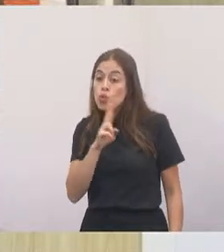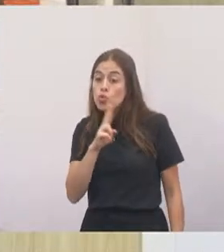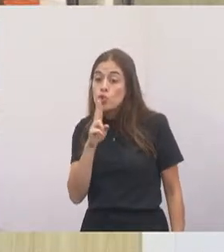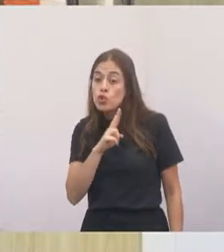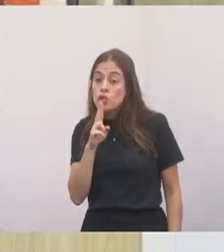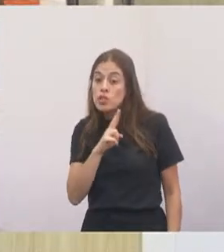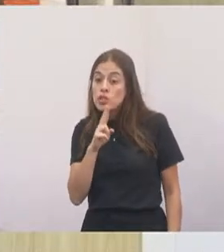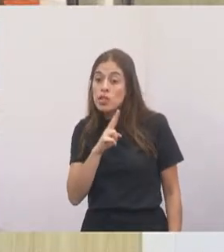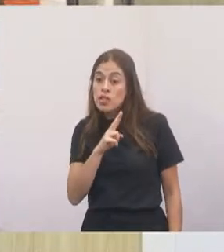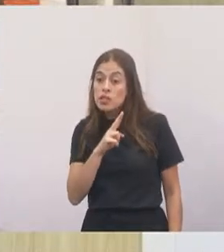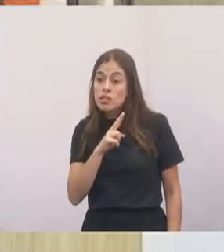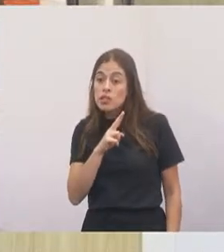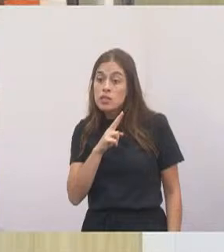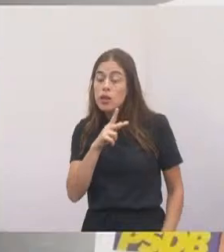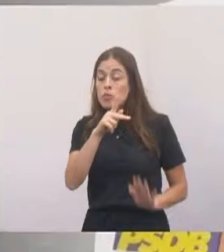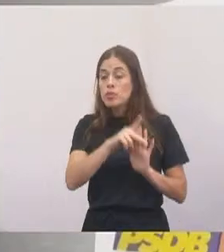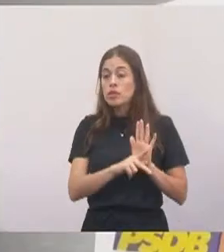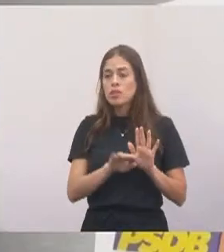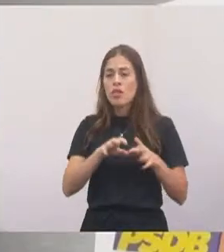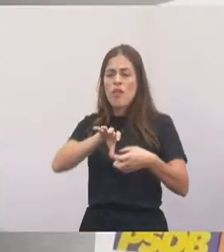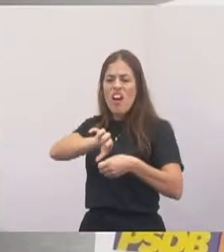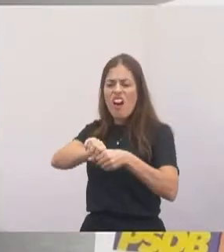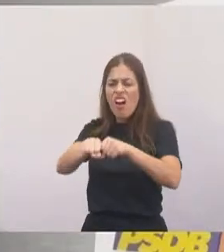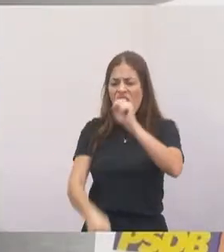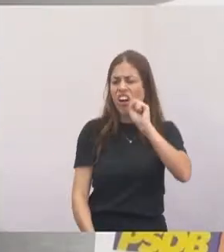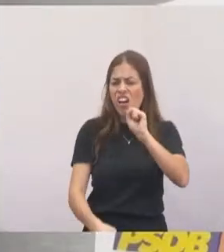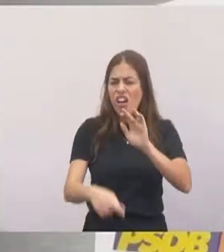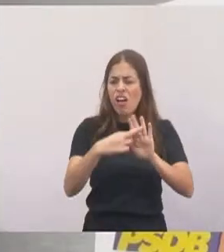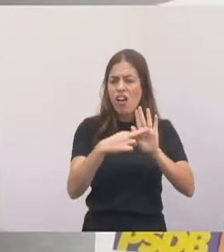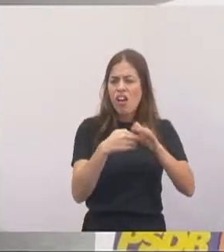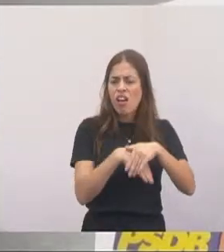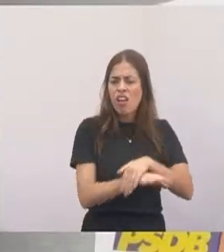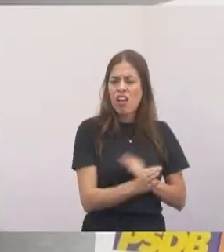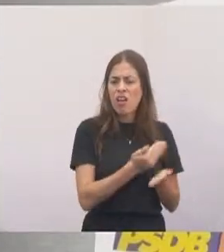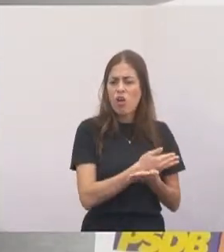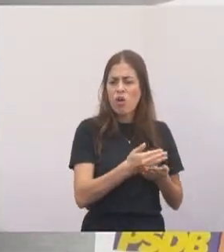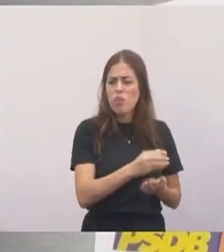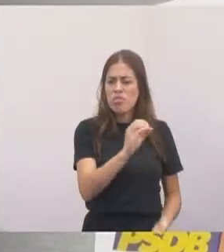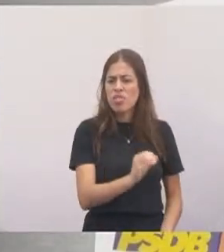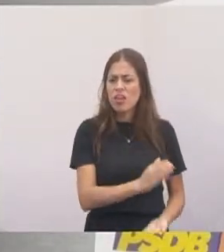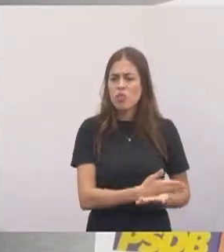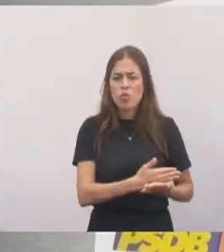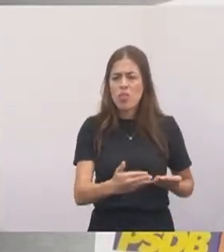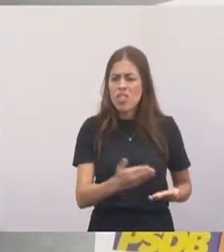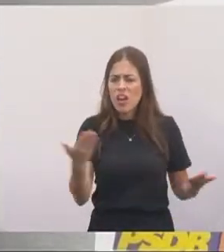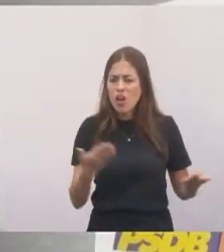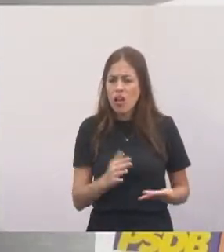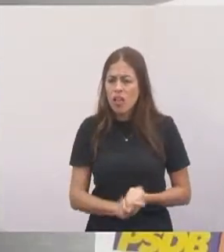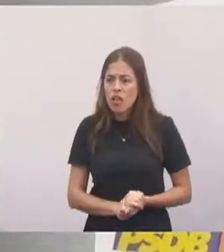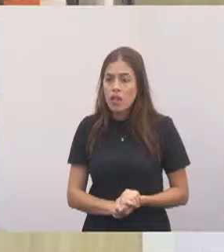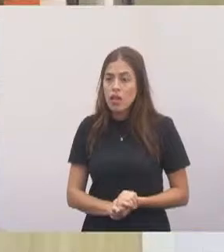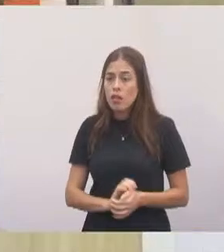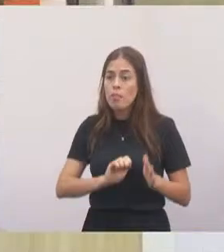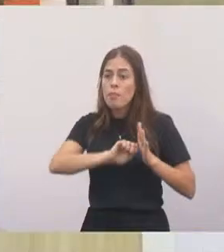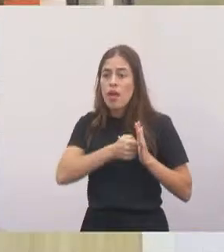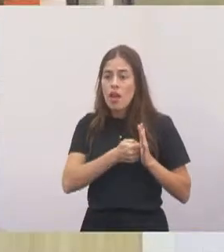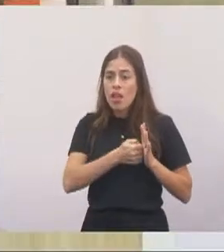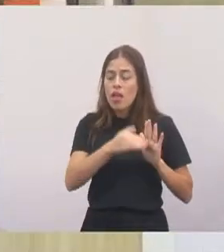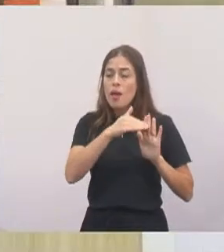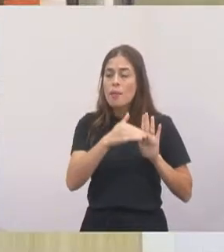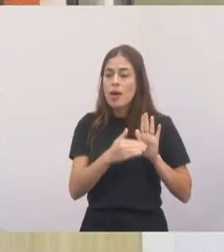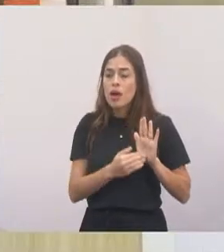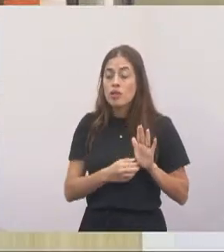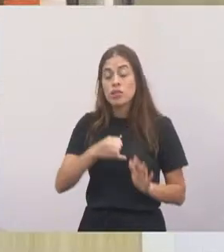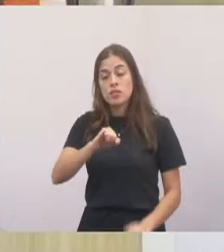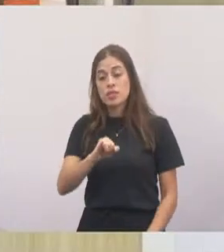não mas acho que a gente tem que pauta. rasgar o regimento interno Não. e começar do zero. Não. Essa é a minha verdade. Trancaria a pauta se o